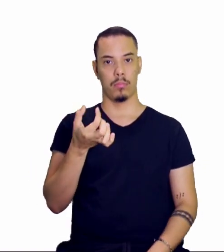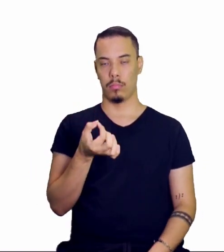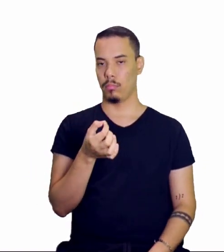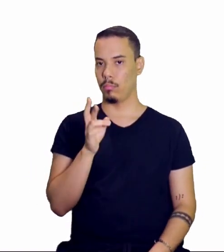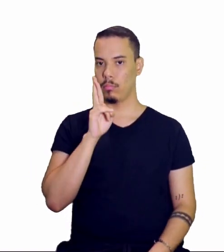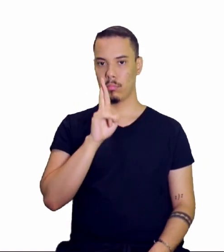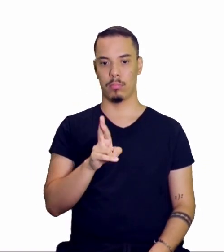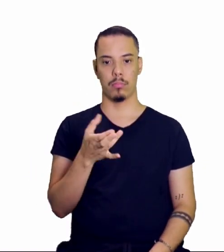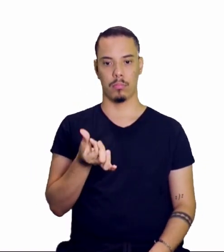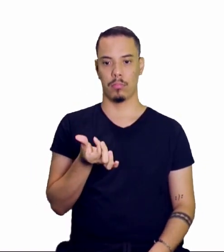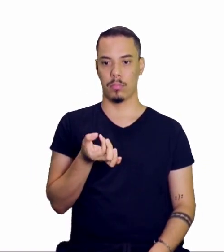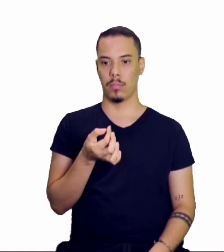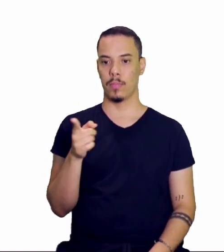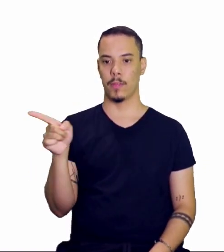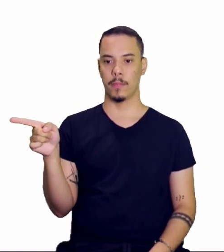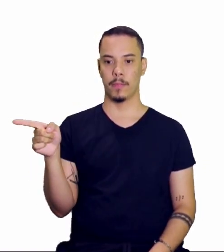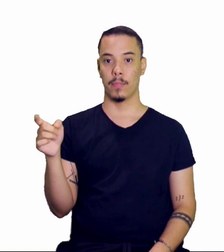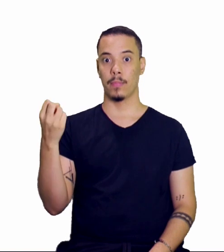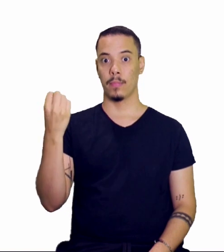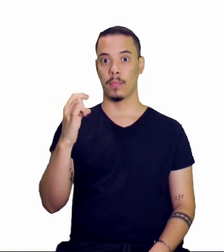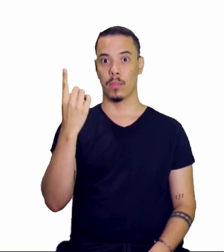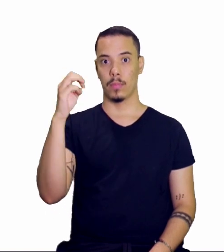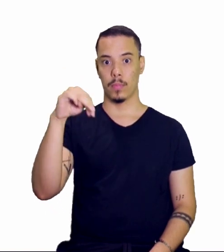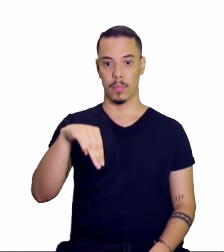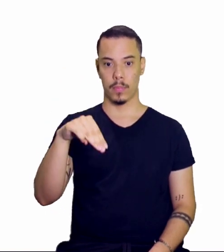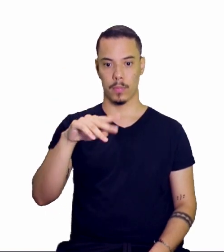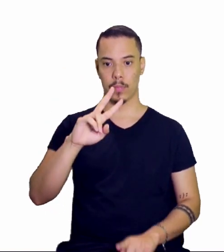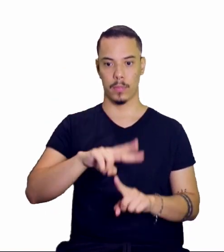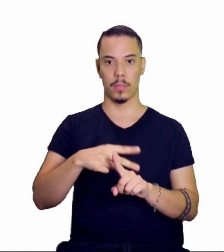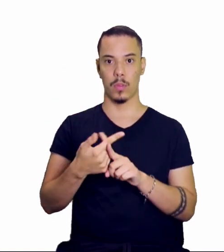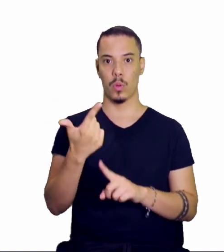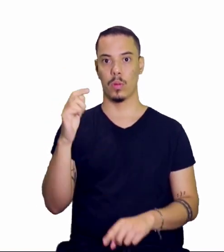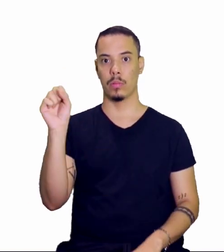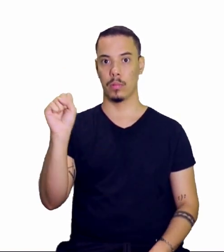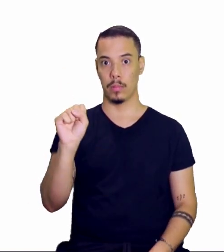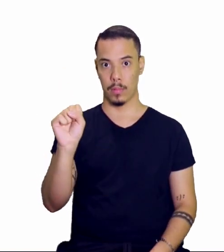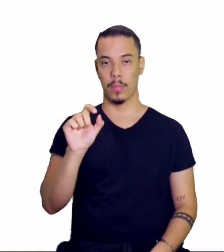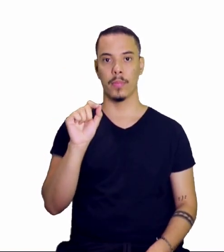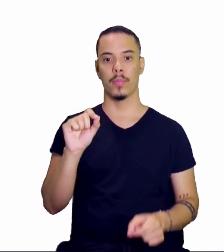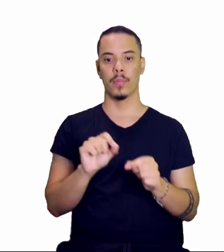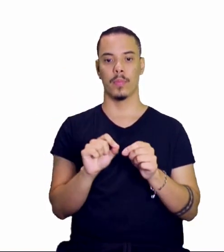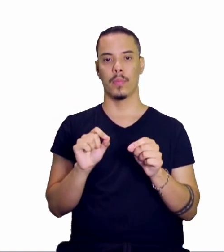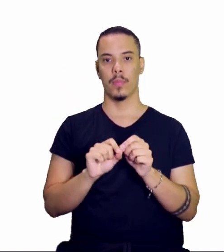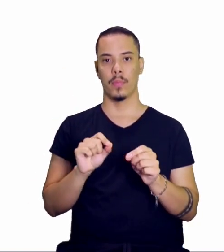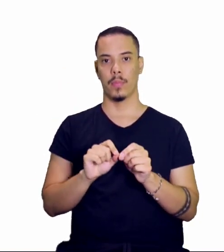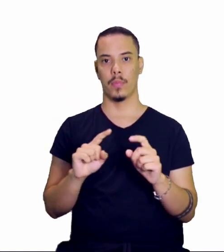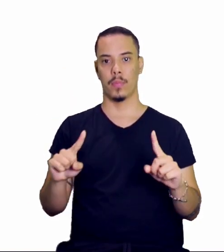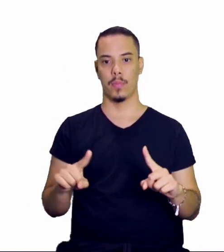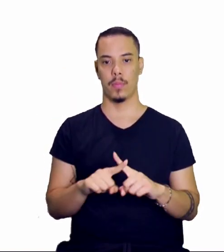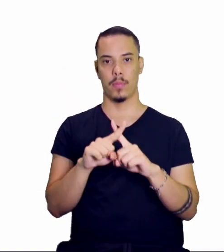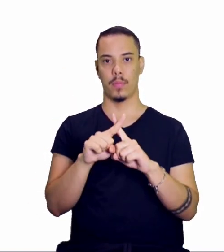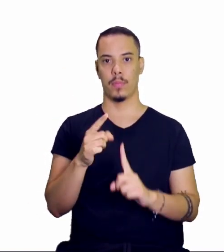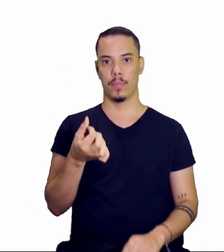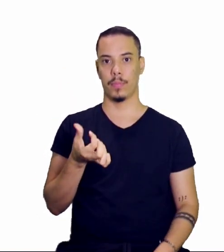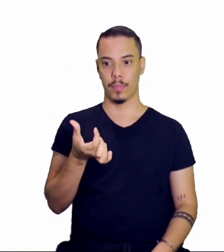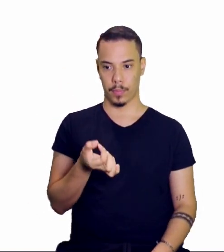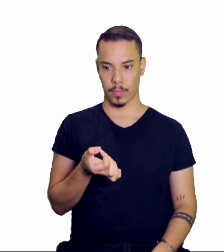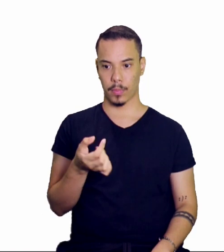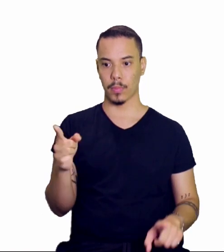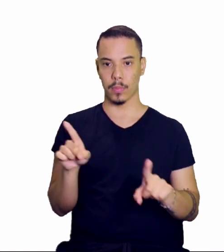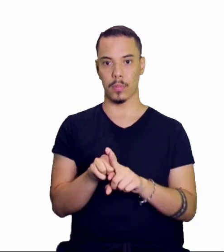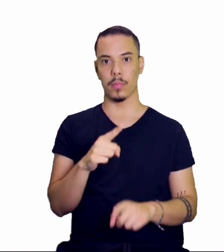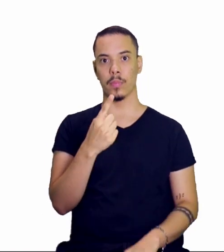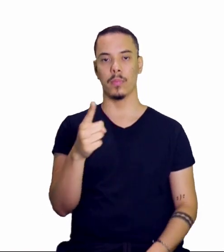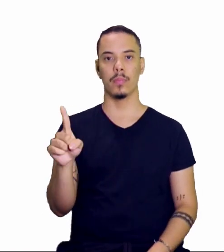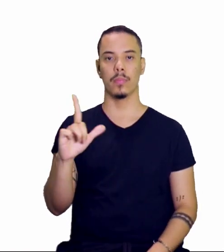60. Justamente. 1 minuto ali eu vou para o segundo, né? Então, 1 minuto, vou para o segundo, multiplica por 60. E por último,